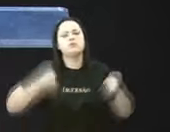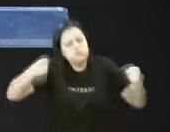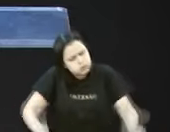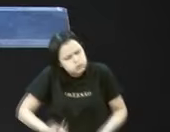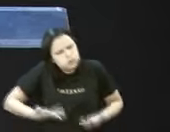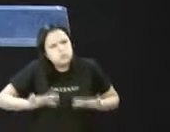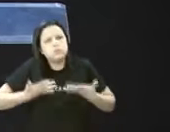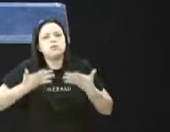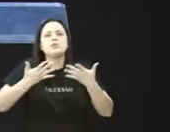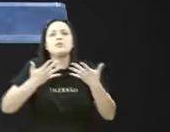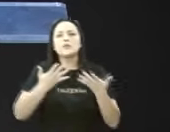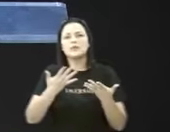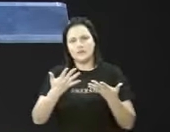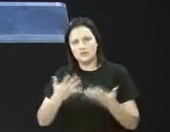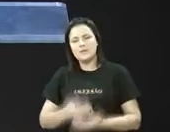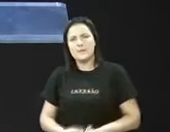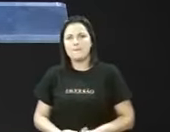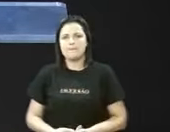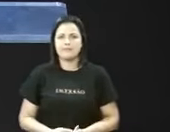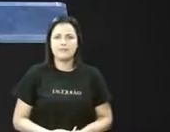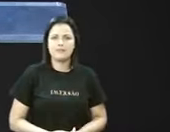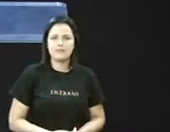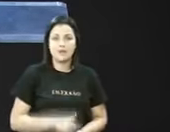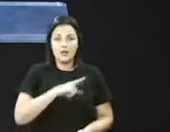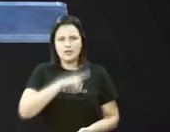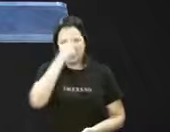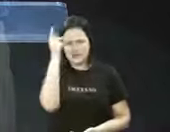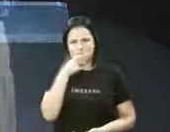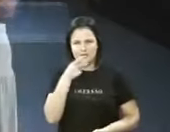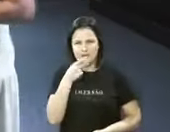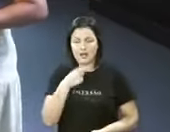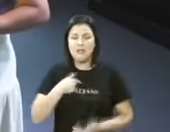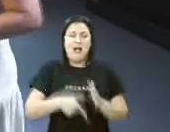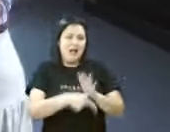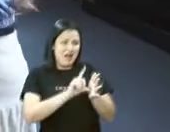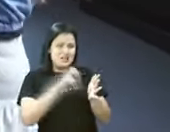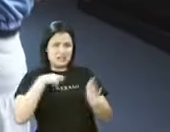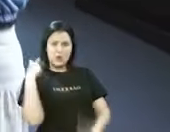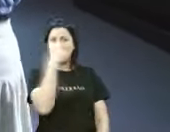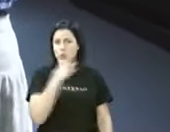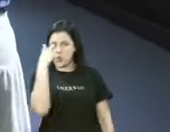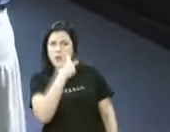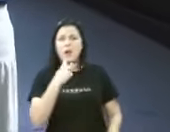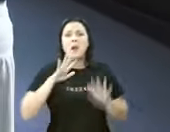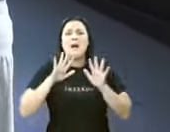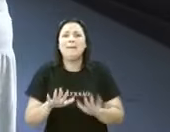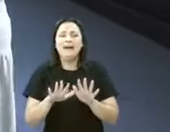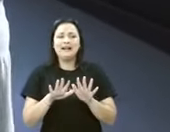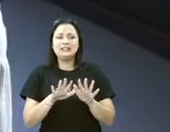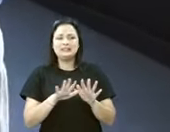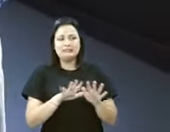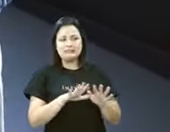Eu até cantava, mas desde que falaram de mim, vem para perto do trono. Eu até pregava, mas